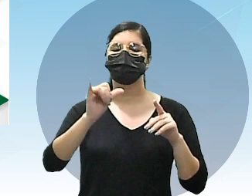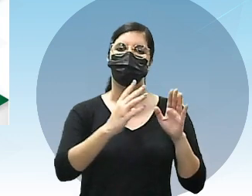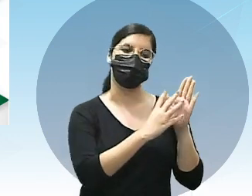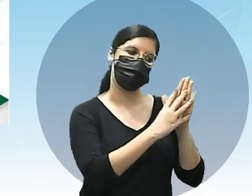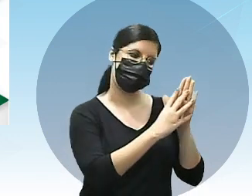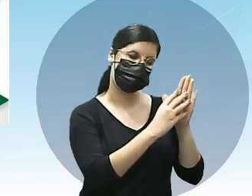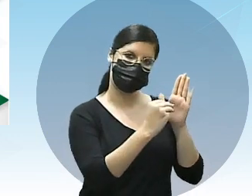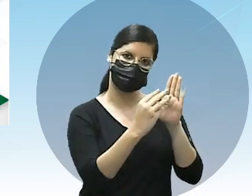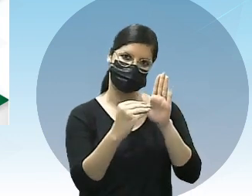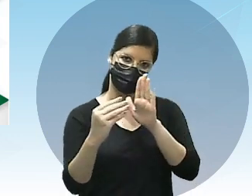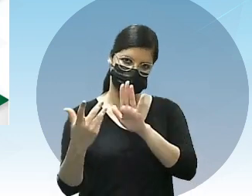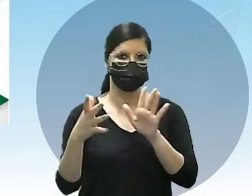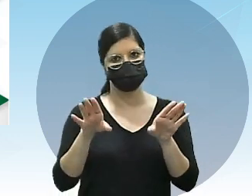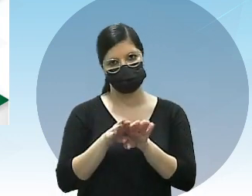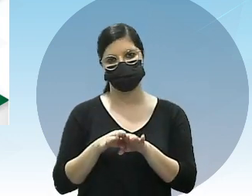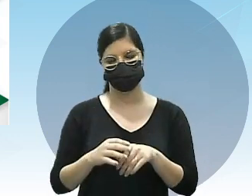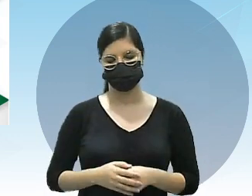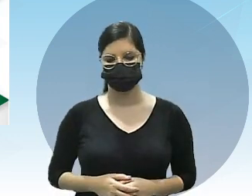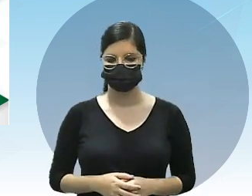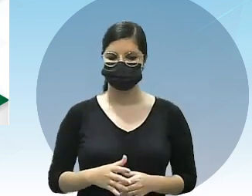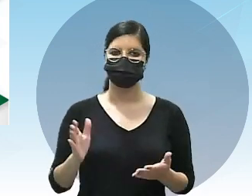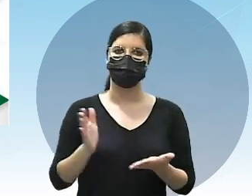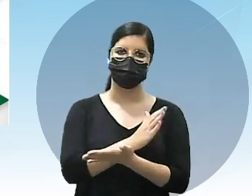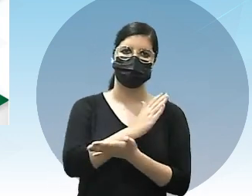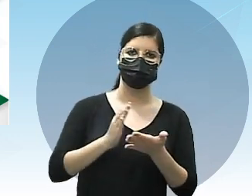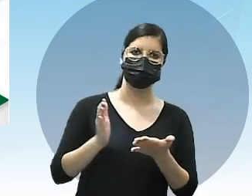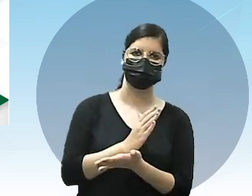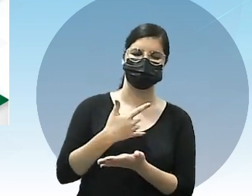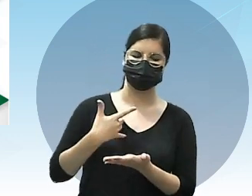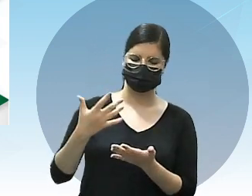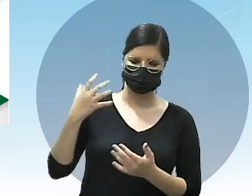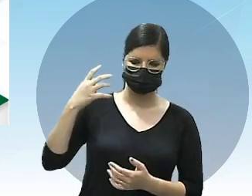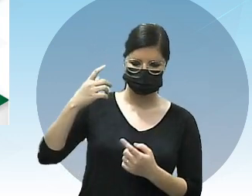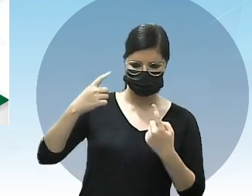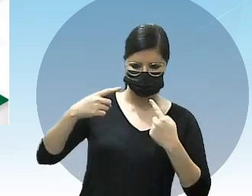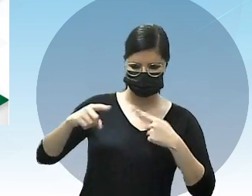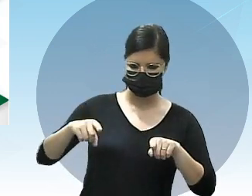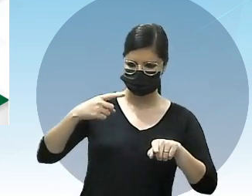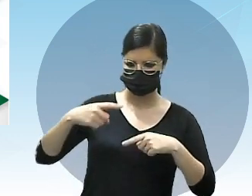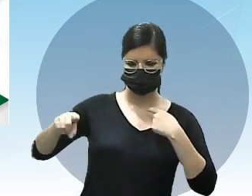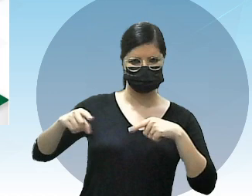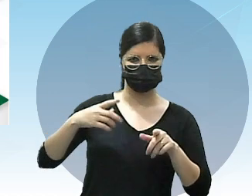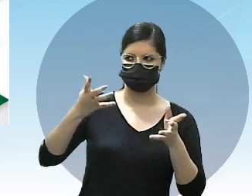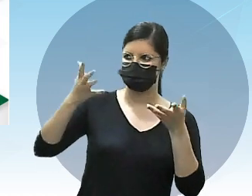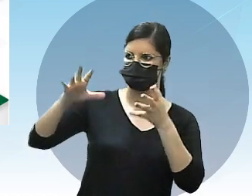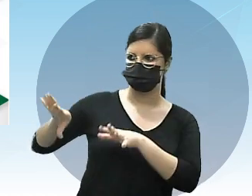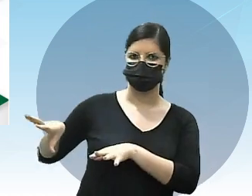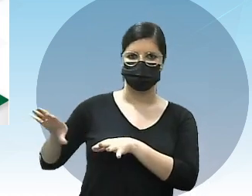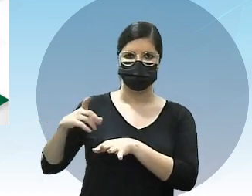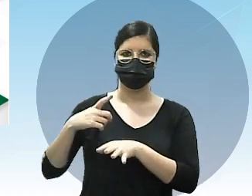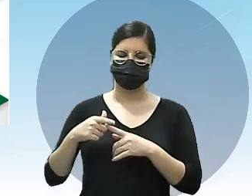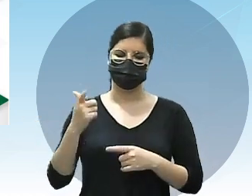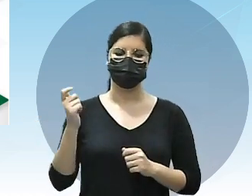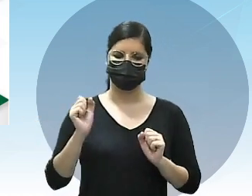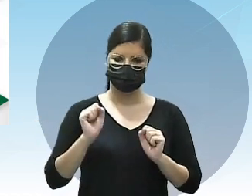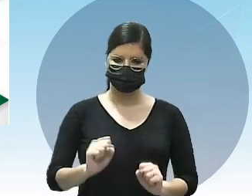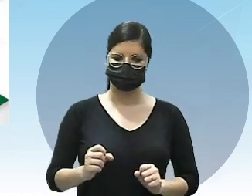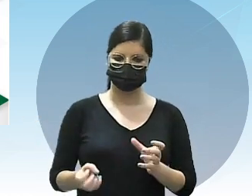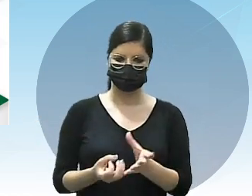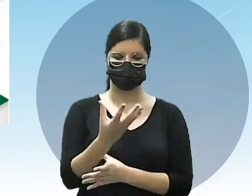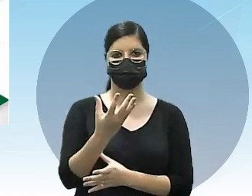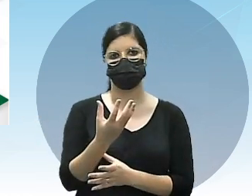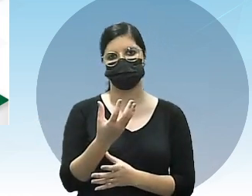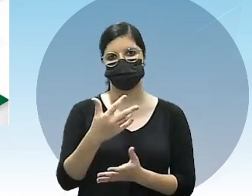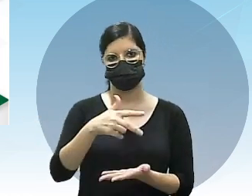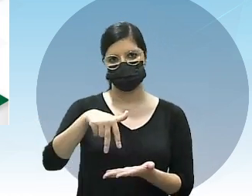Jesus a grupos inclusive que chegam a dispensar a própria música da coreografia eles nem a música utilizam para ela poder